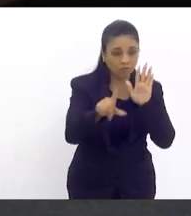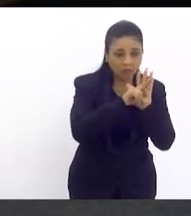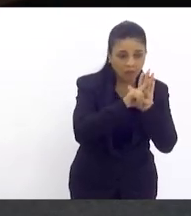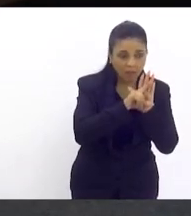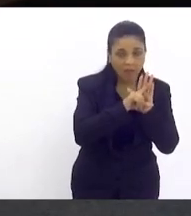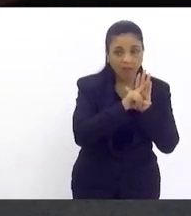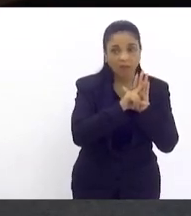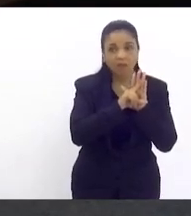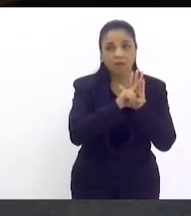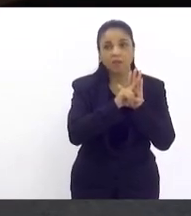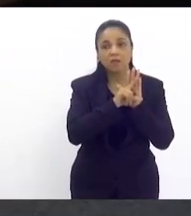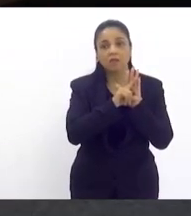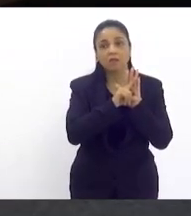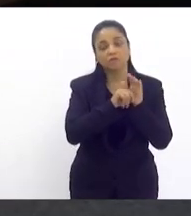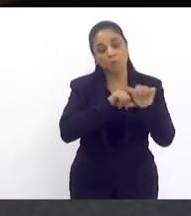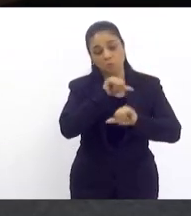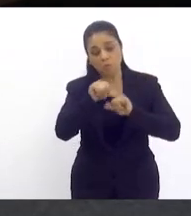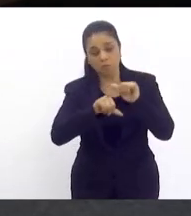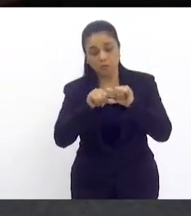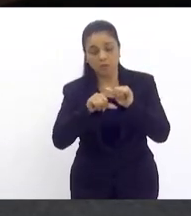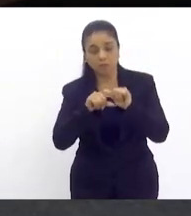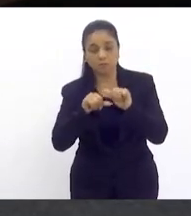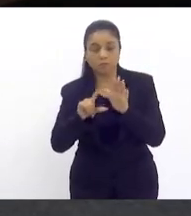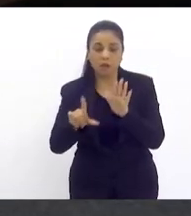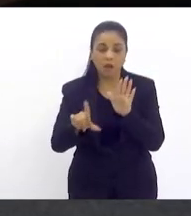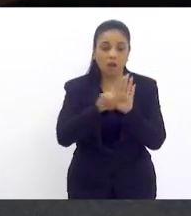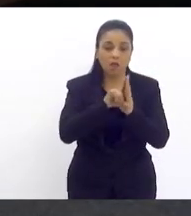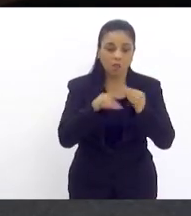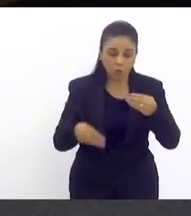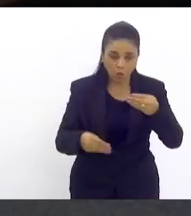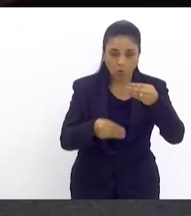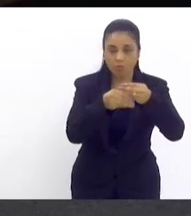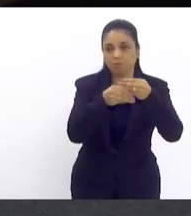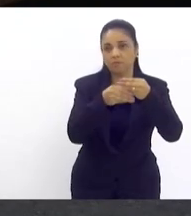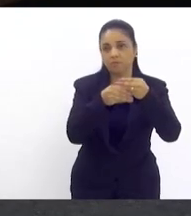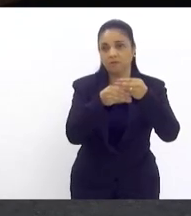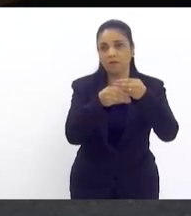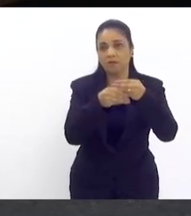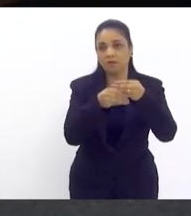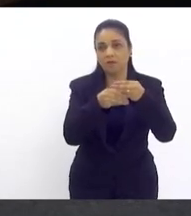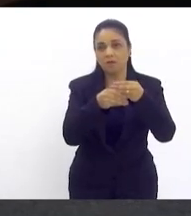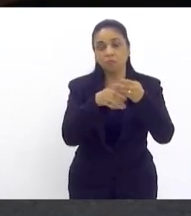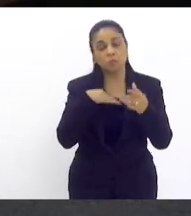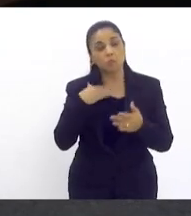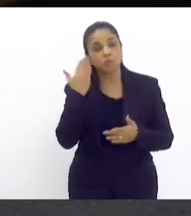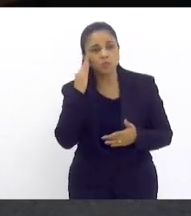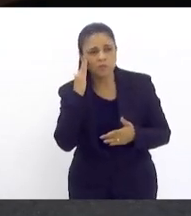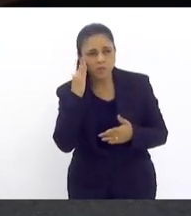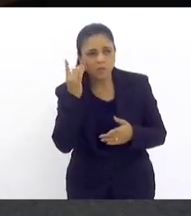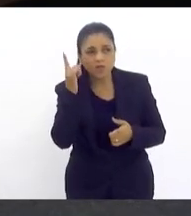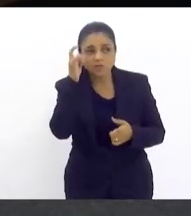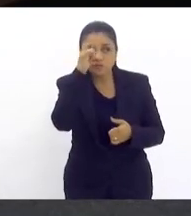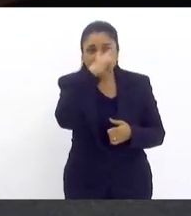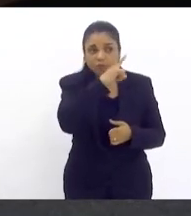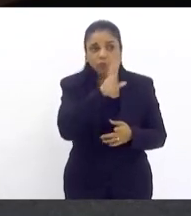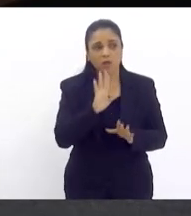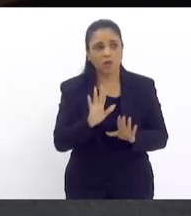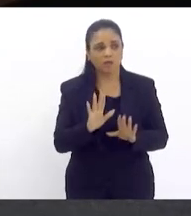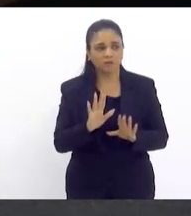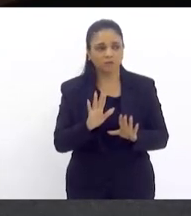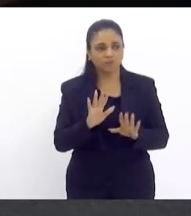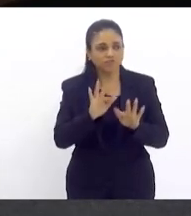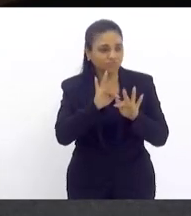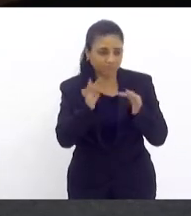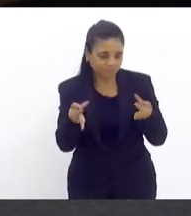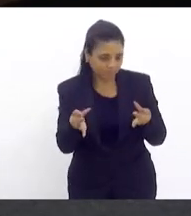ordinário e foi modificado para ler complementar porque o que eu tô entendendo é só uma dificuldade rito a gente quer simplificar o rito